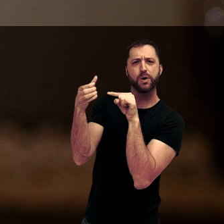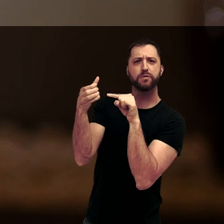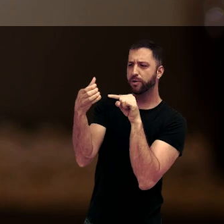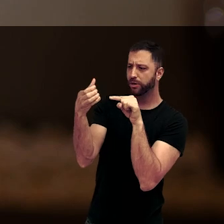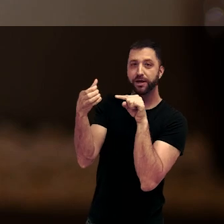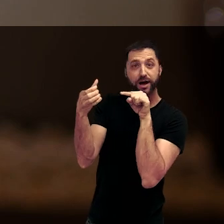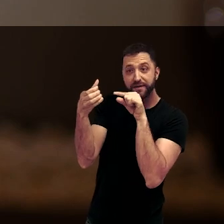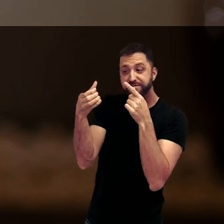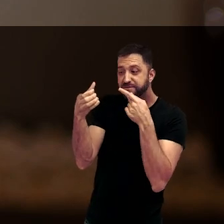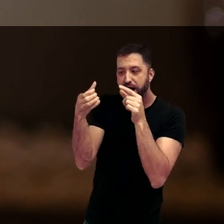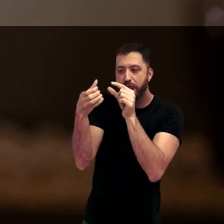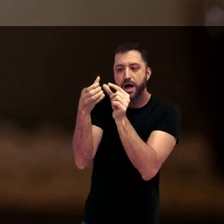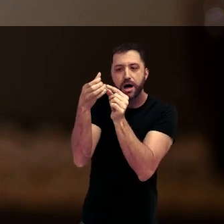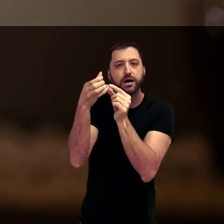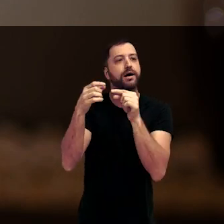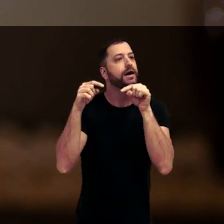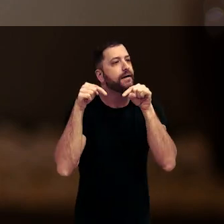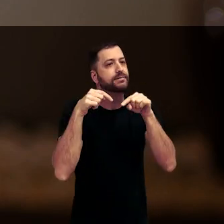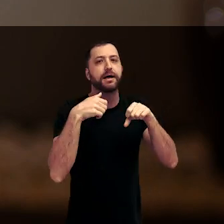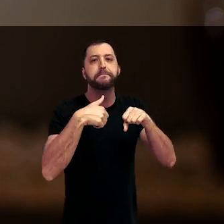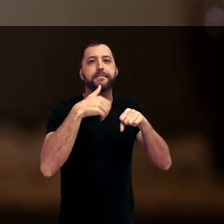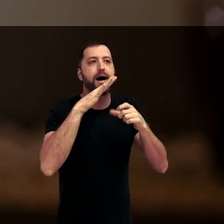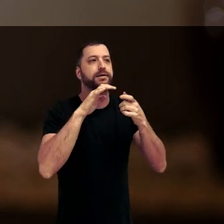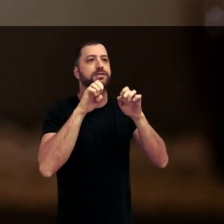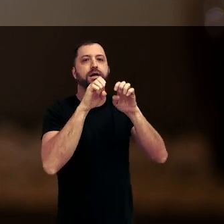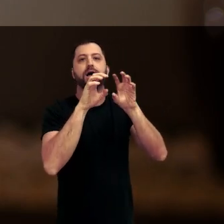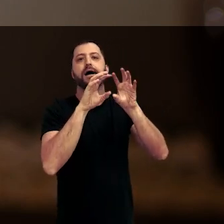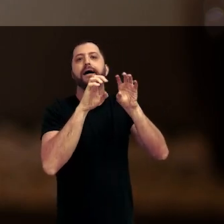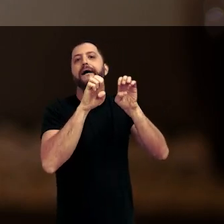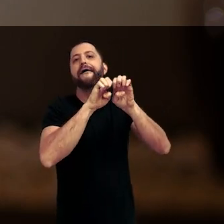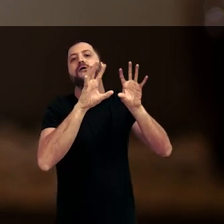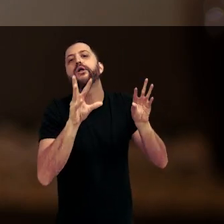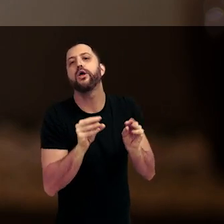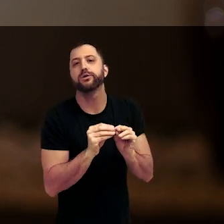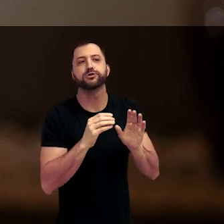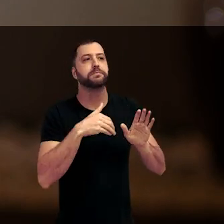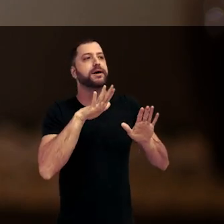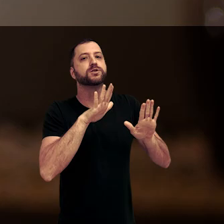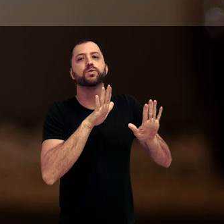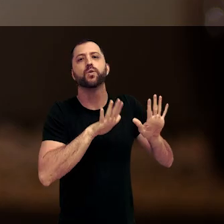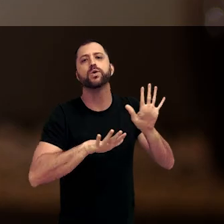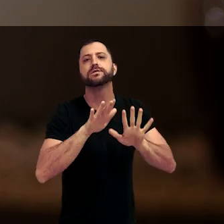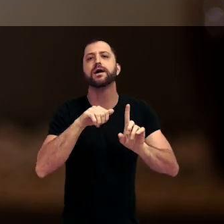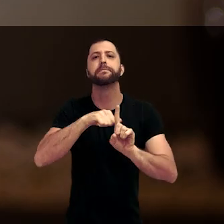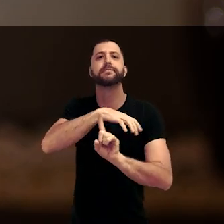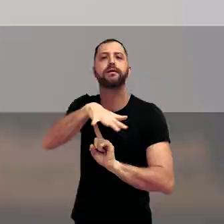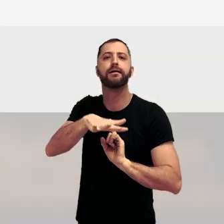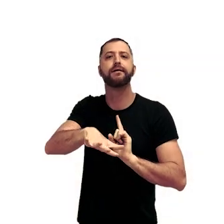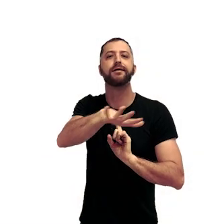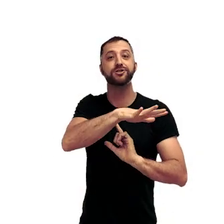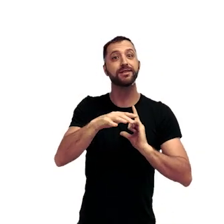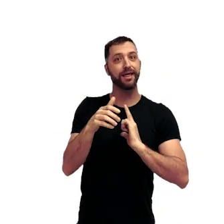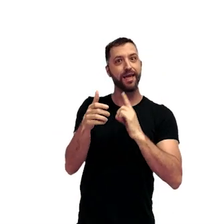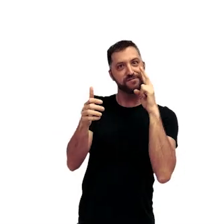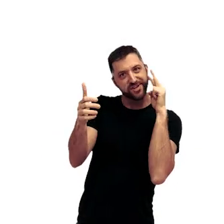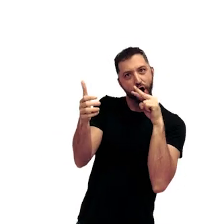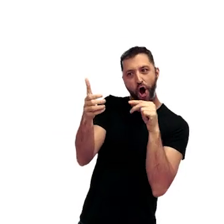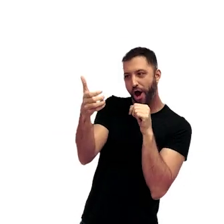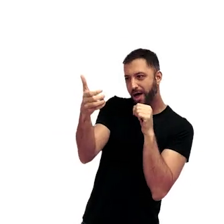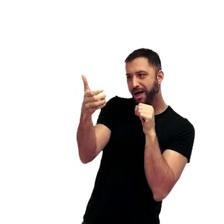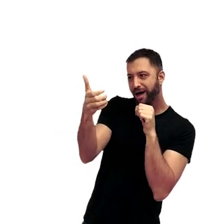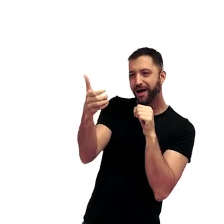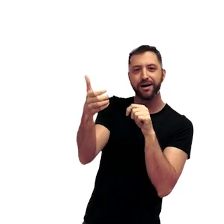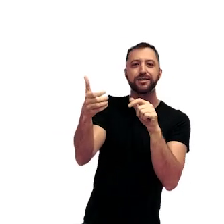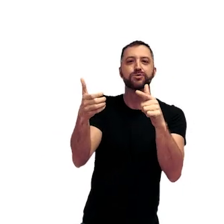falam de que esses produtos foram feitos de forma mais consciente, mais ecológica. Selos, por exemplo,